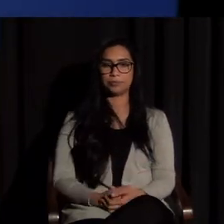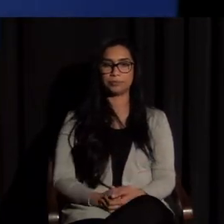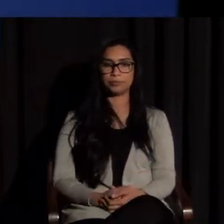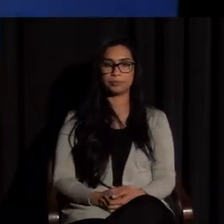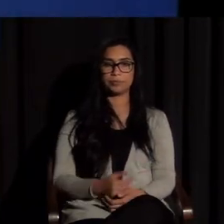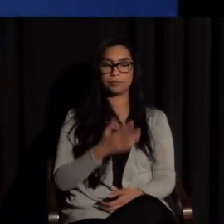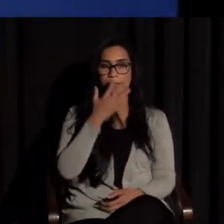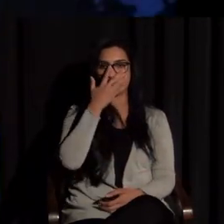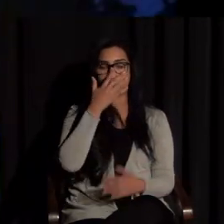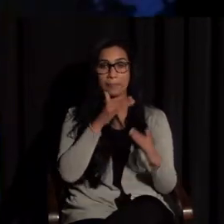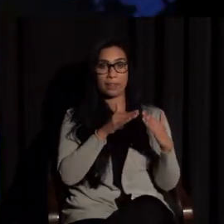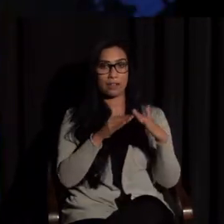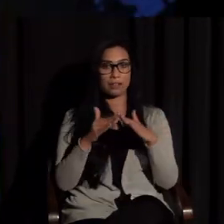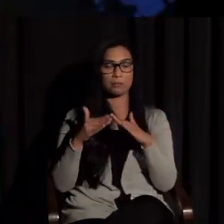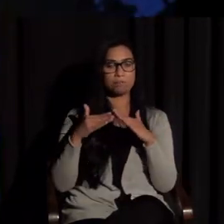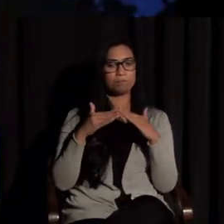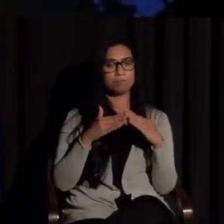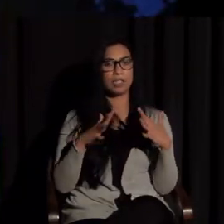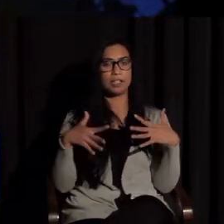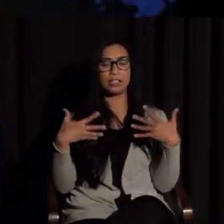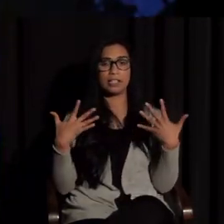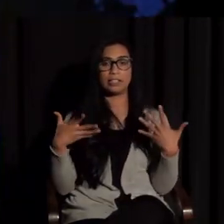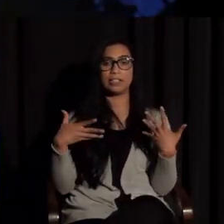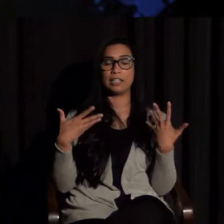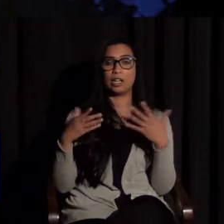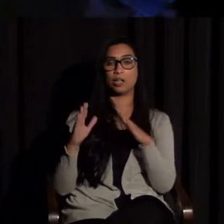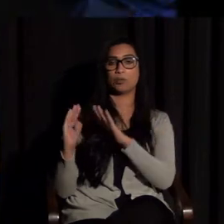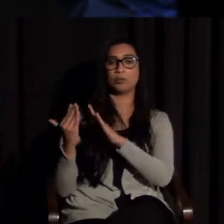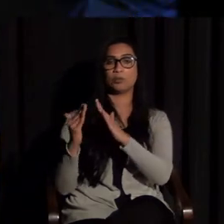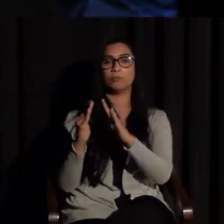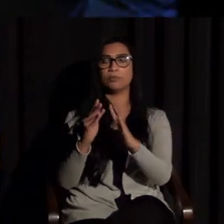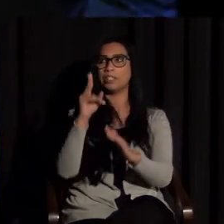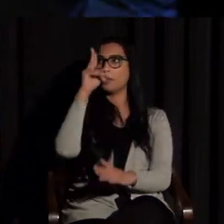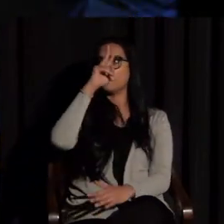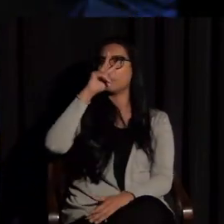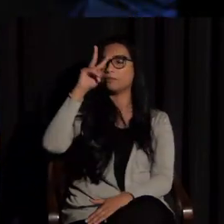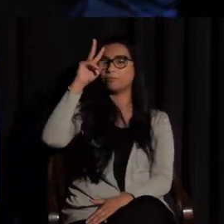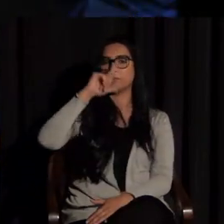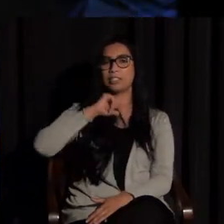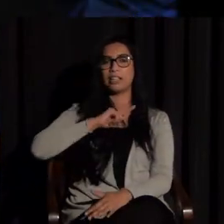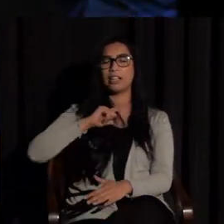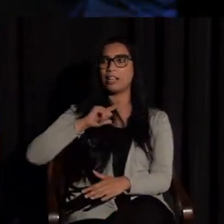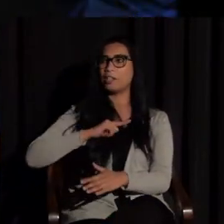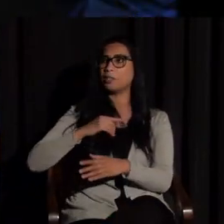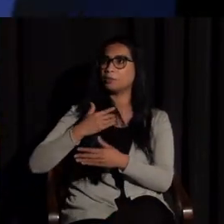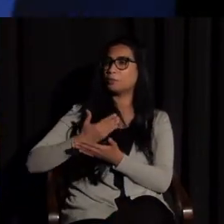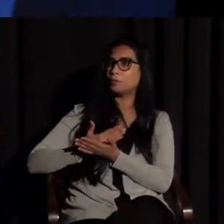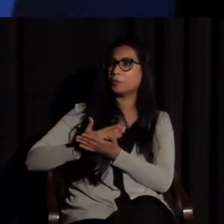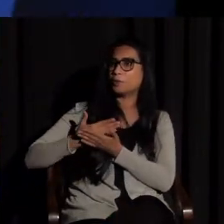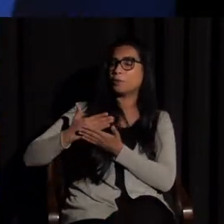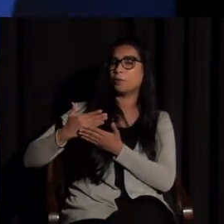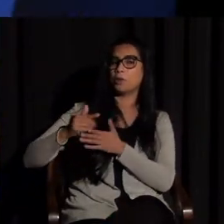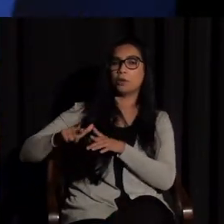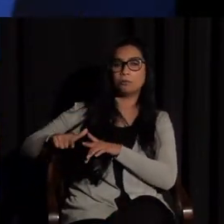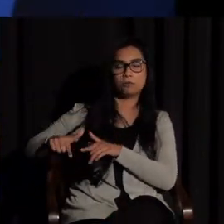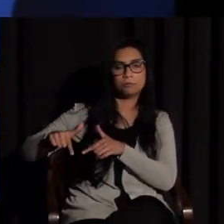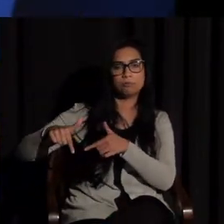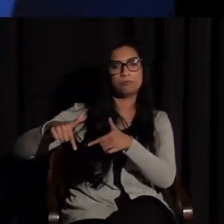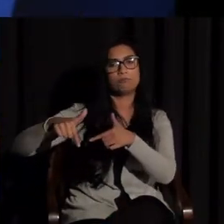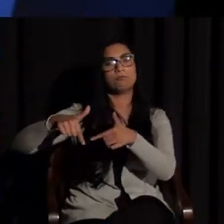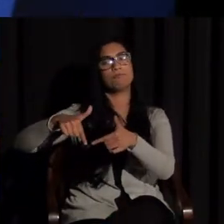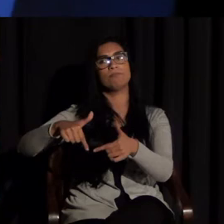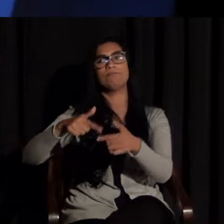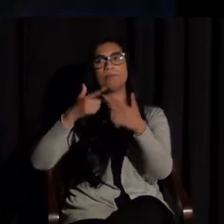da comunidade Esperança, na mente tem uma lembrança de tudo que começou, com muita luta, com